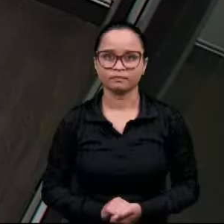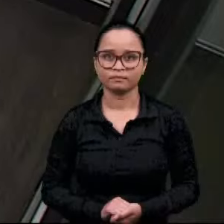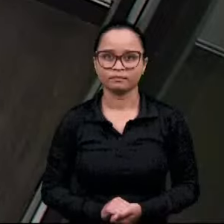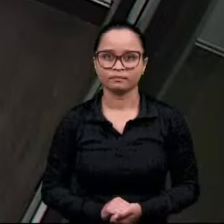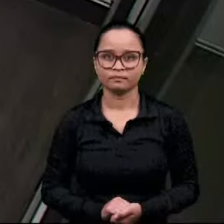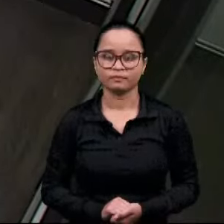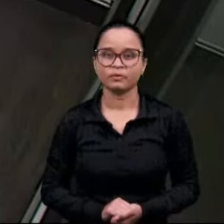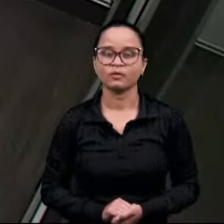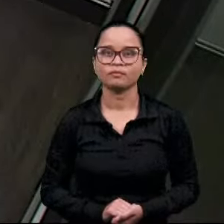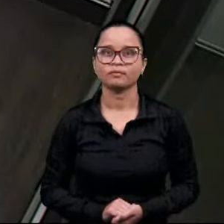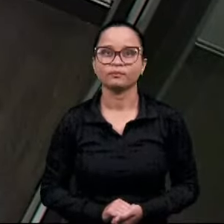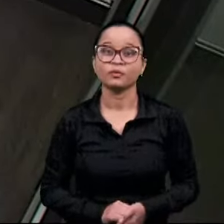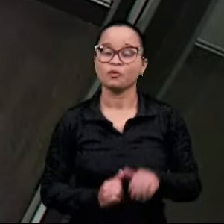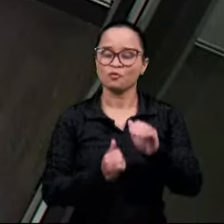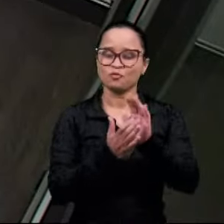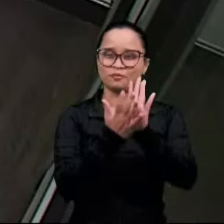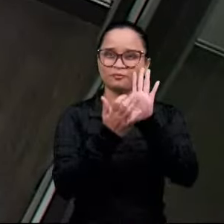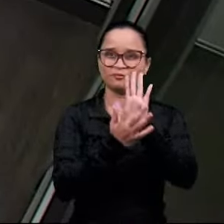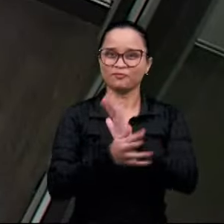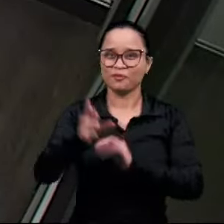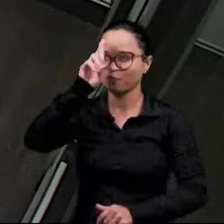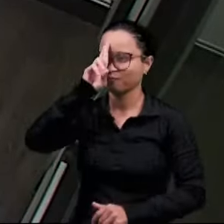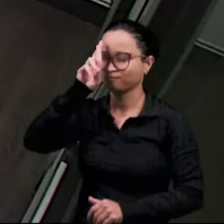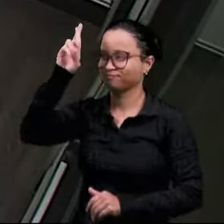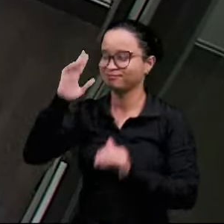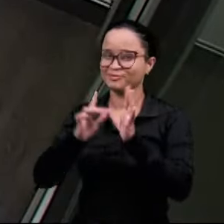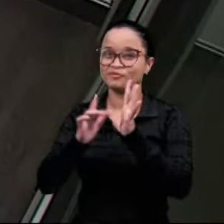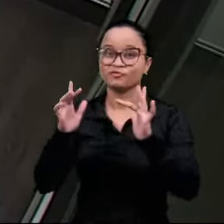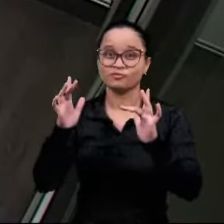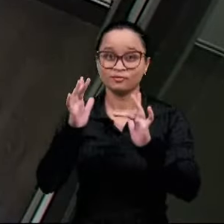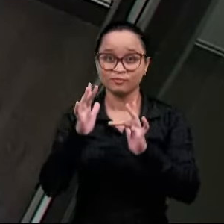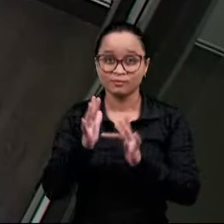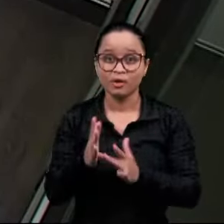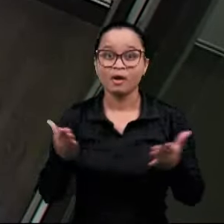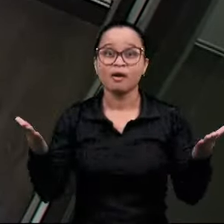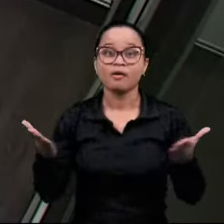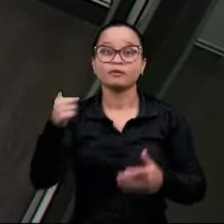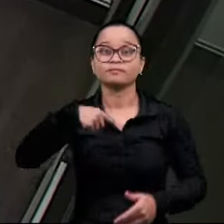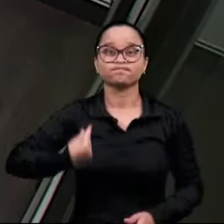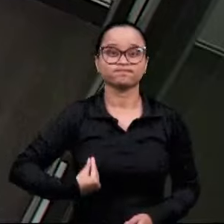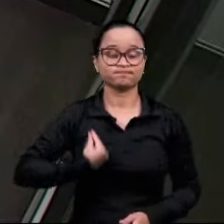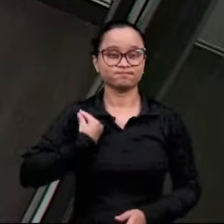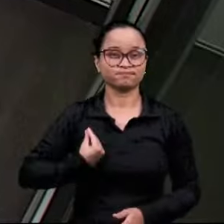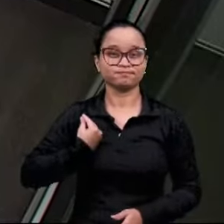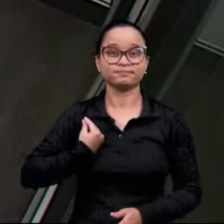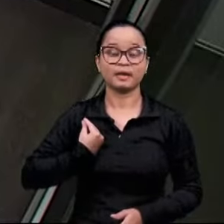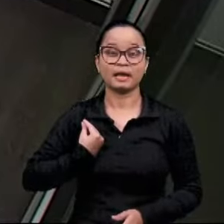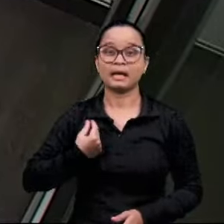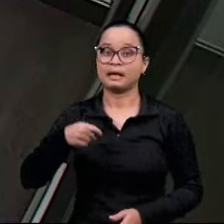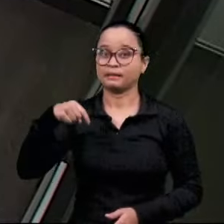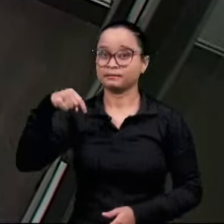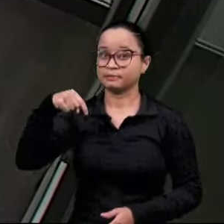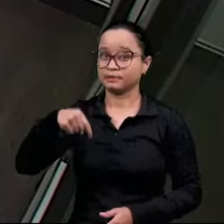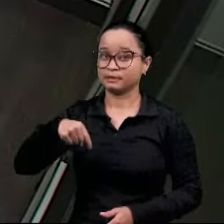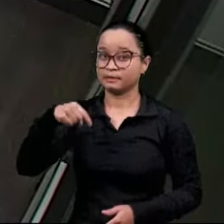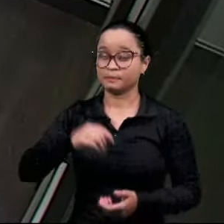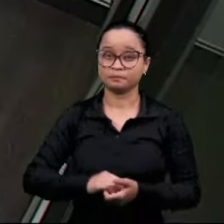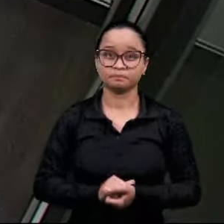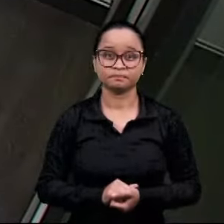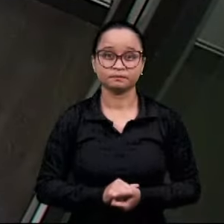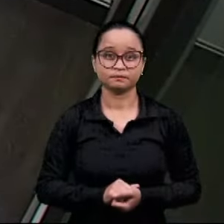Louvado seja o nome do nosso Senhor Jesus. Nós estamos ao vivo nesse momento,